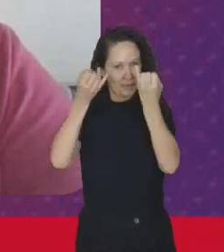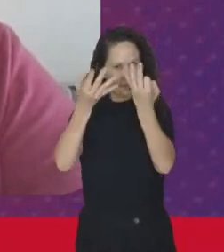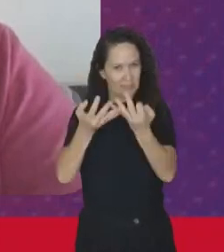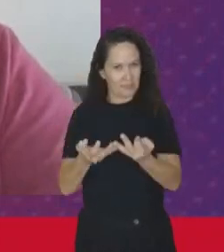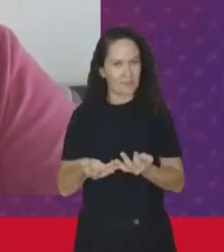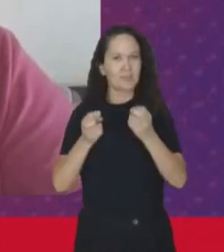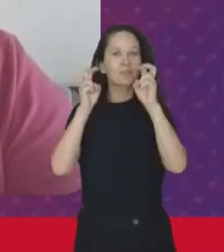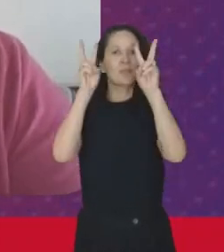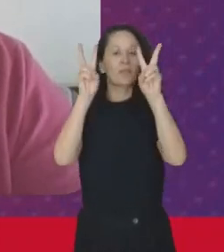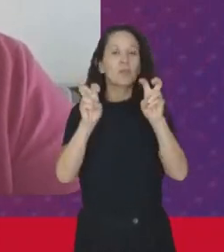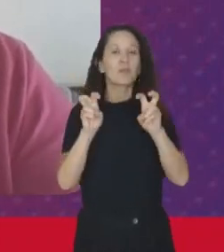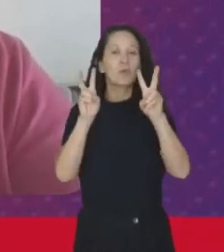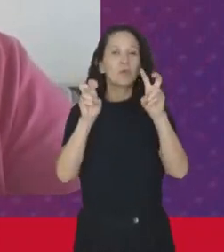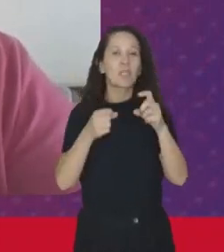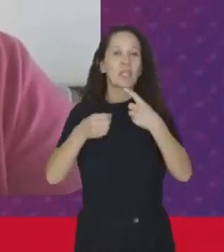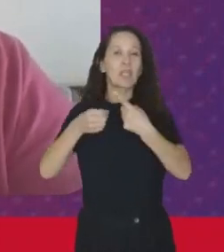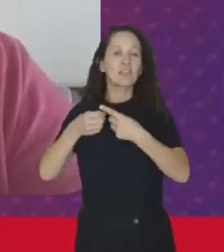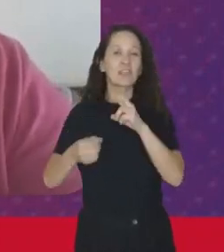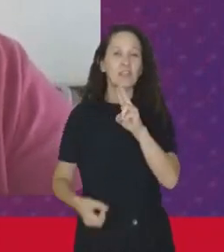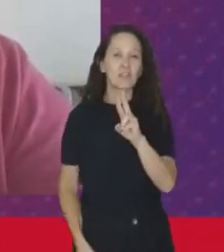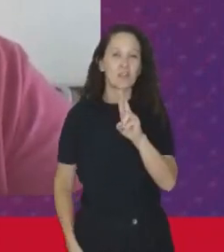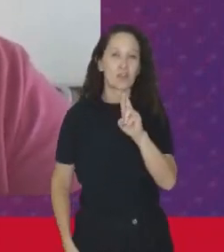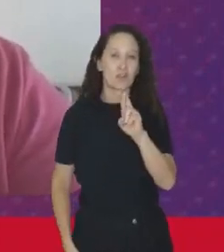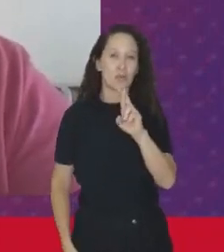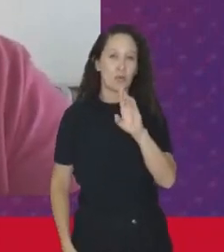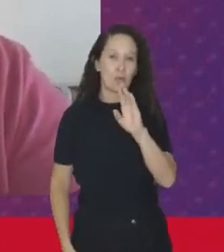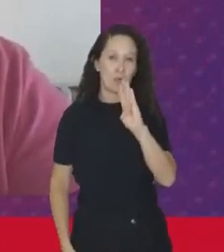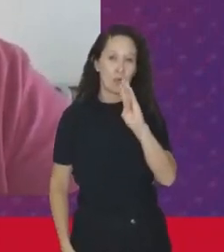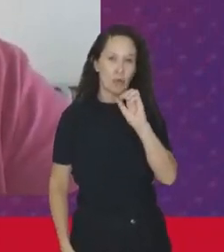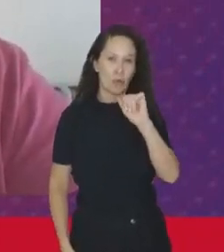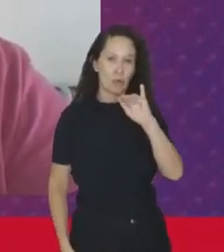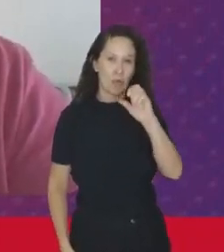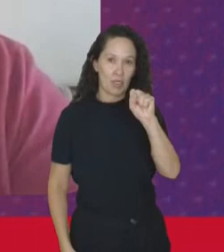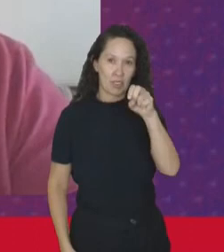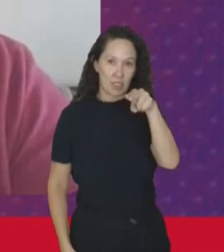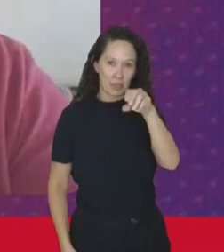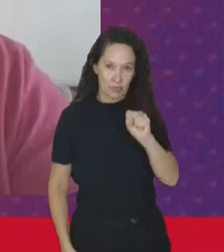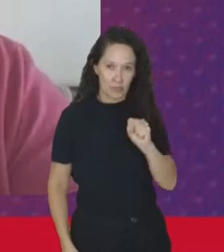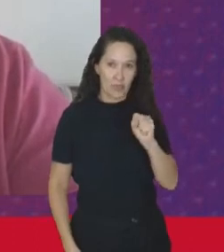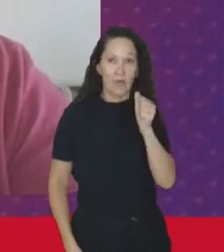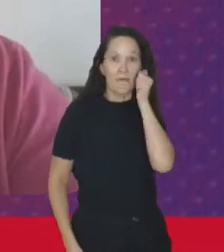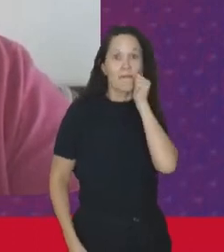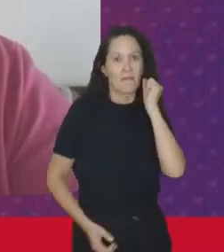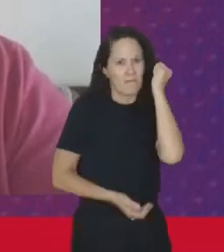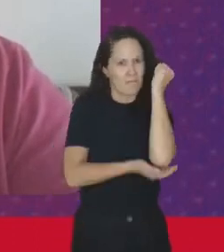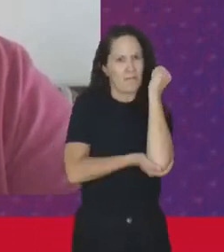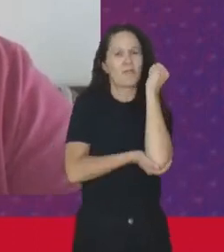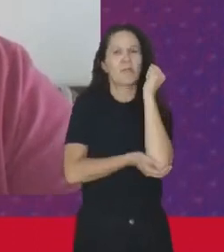o tema, né, do urbanismo feminista foi